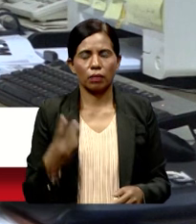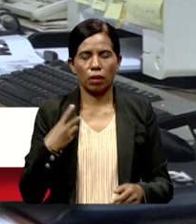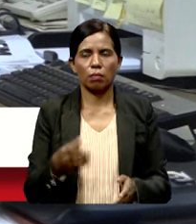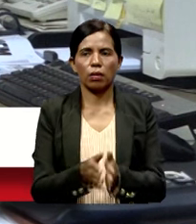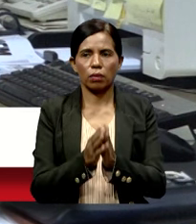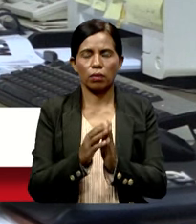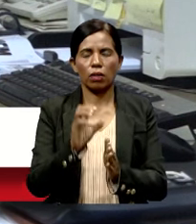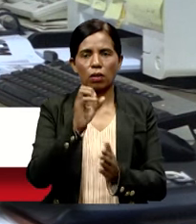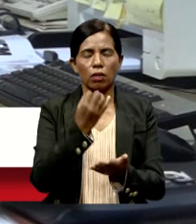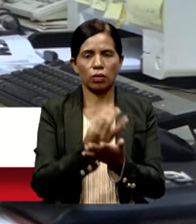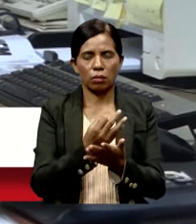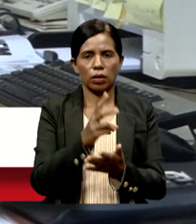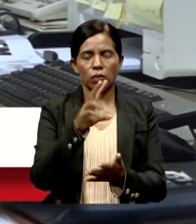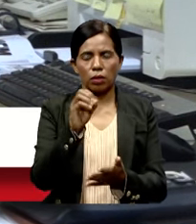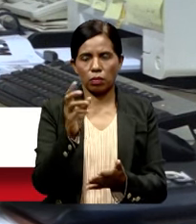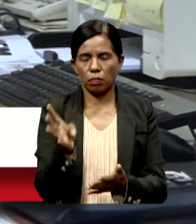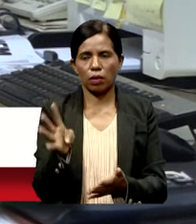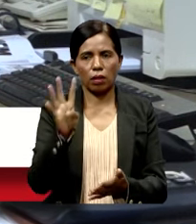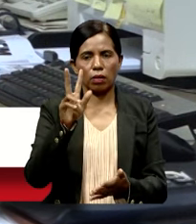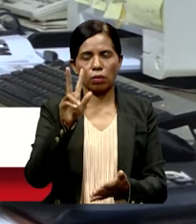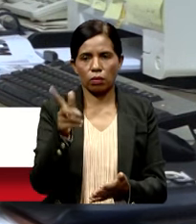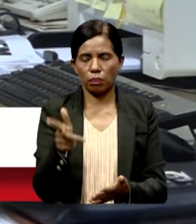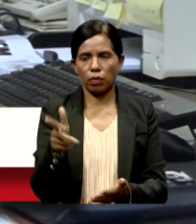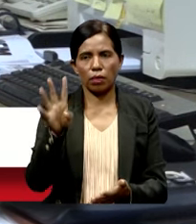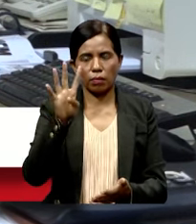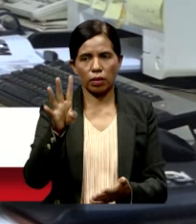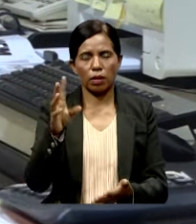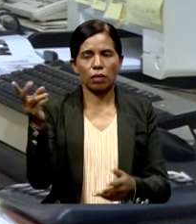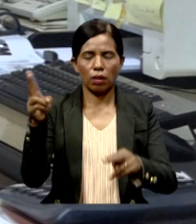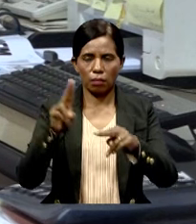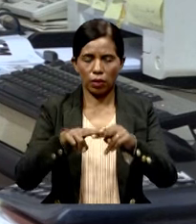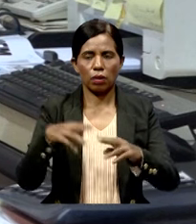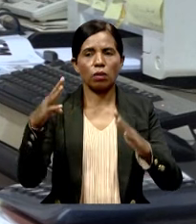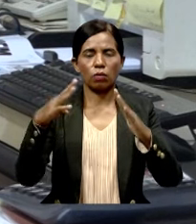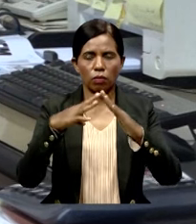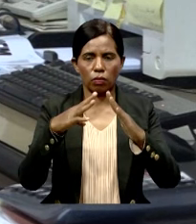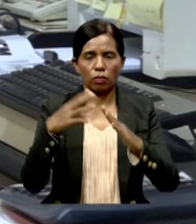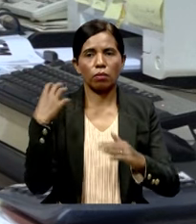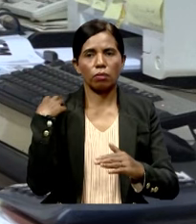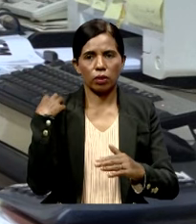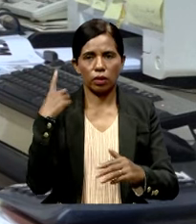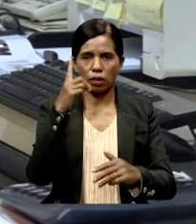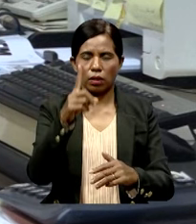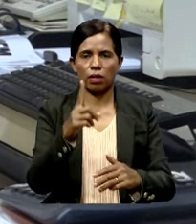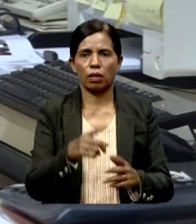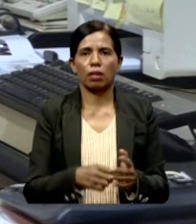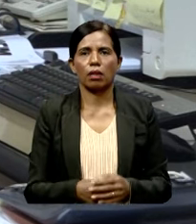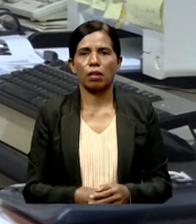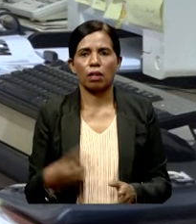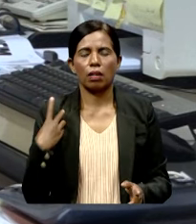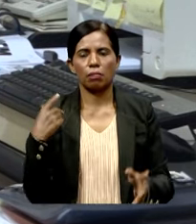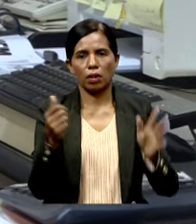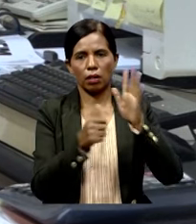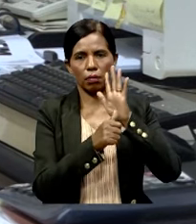o orçamento 2024, orçamento ato a me bele aumenta tão difícil ira e momento a me apresenta